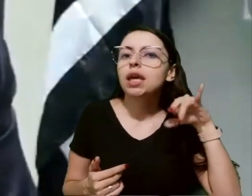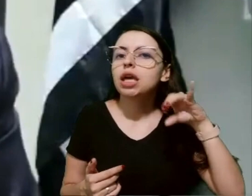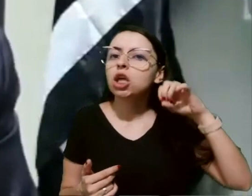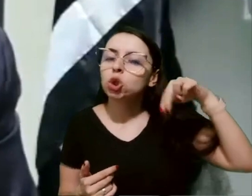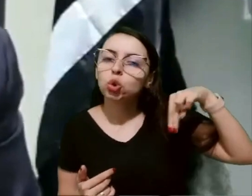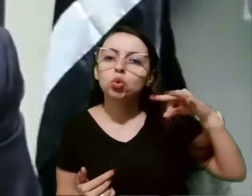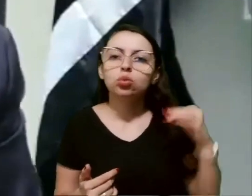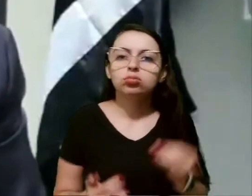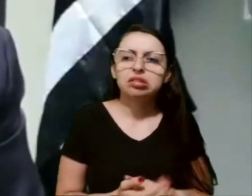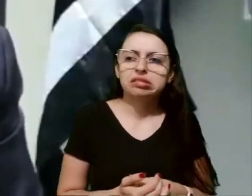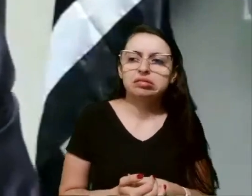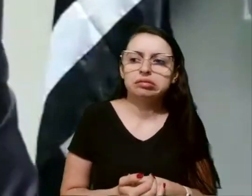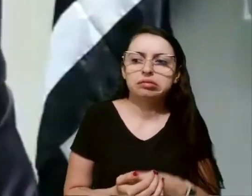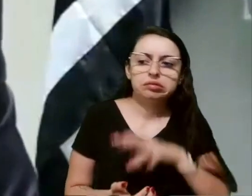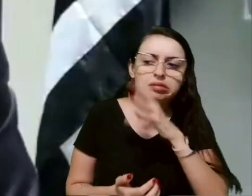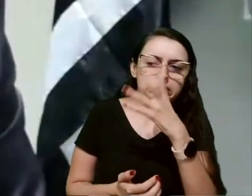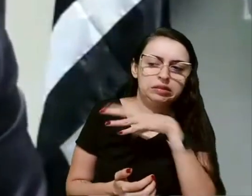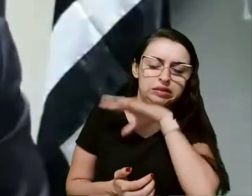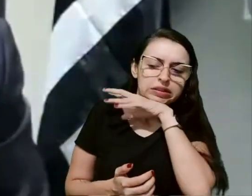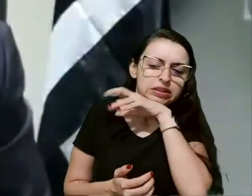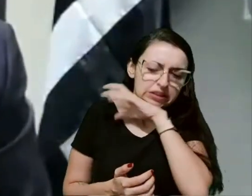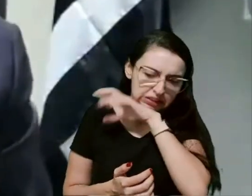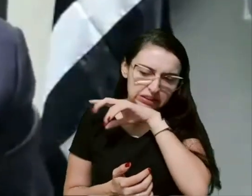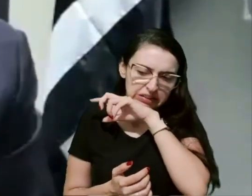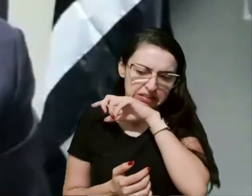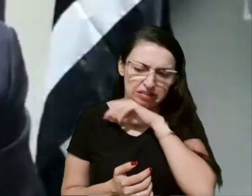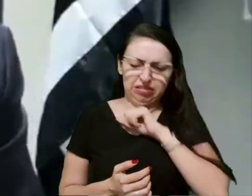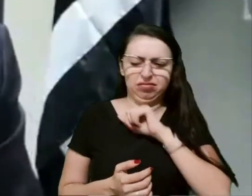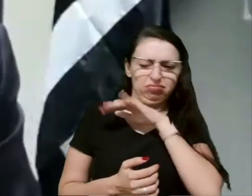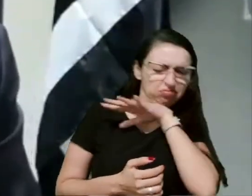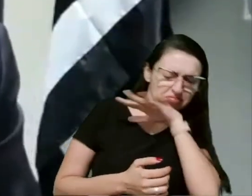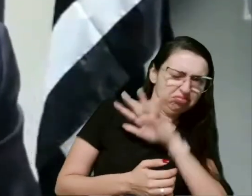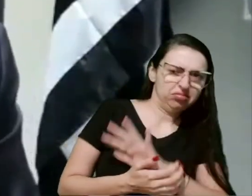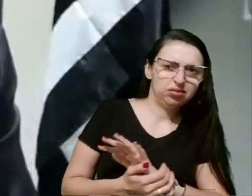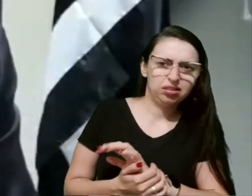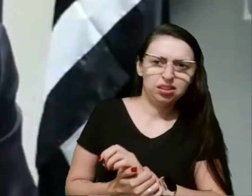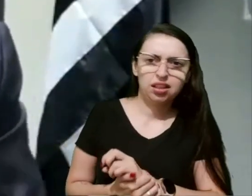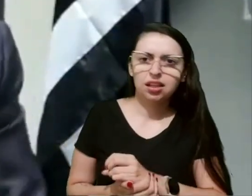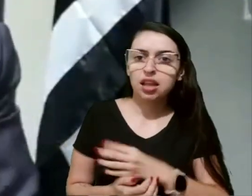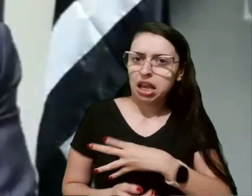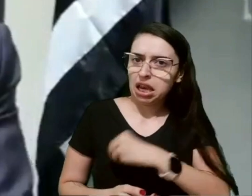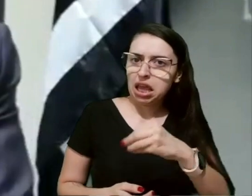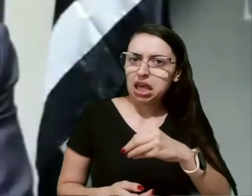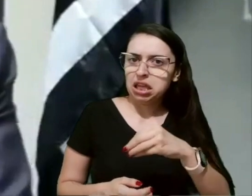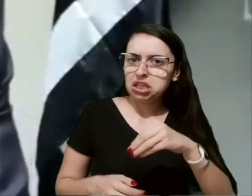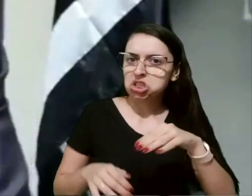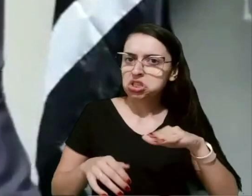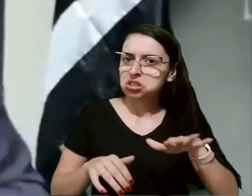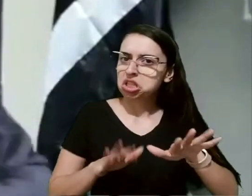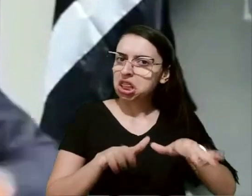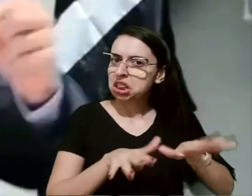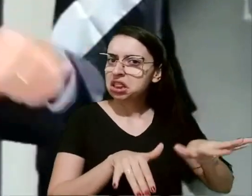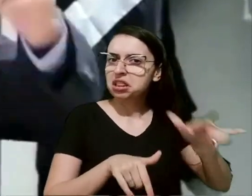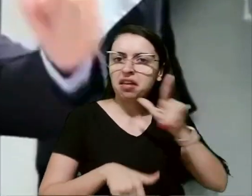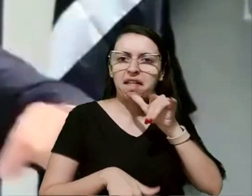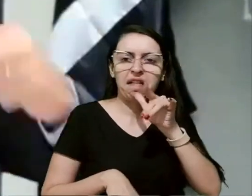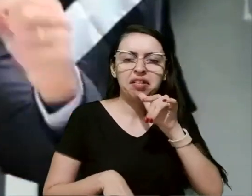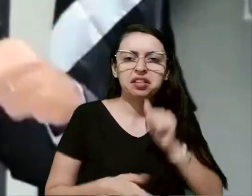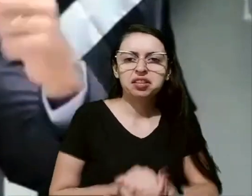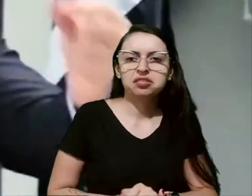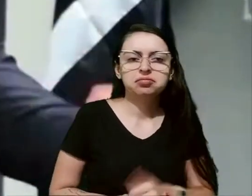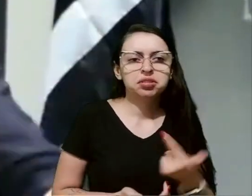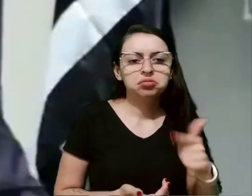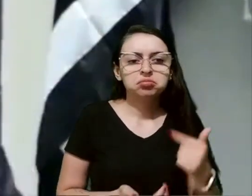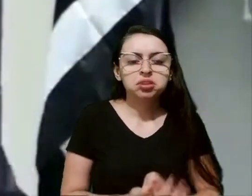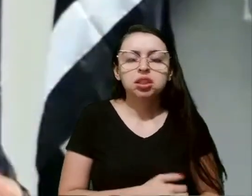esquisito, que dá leite, tem ferrão e nada, né, e que não faz sentido você movimentar a